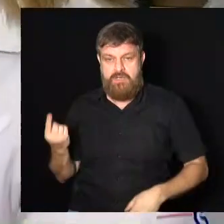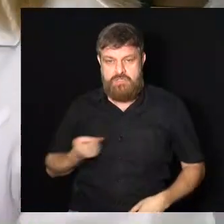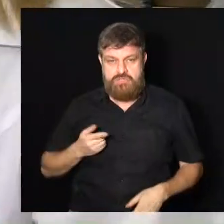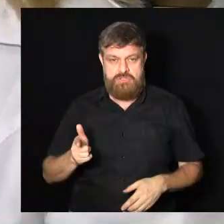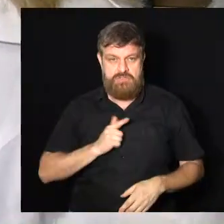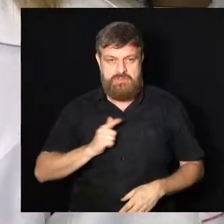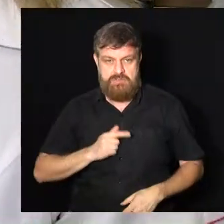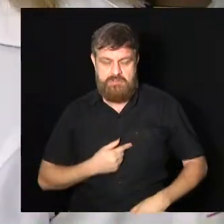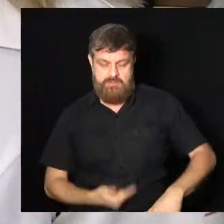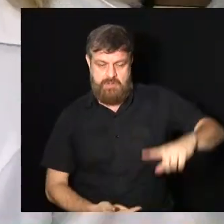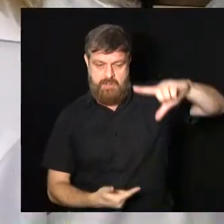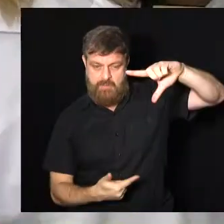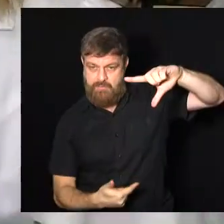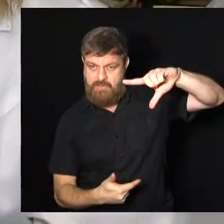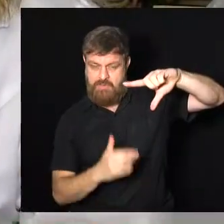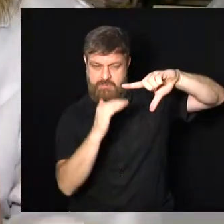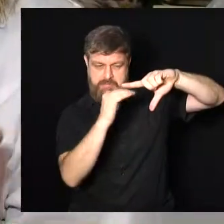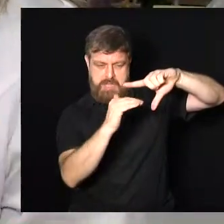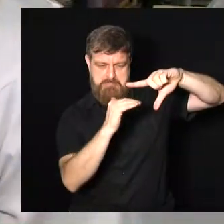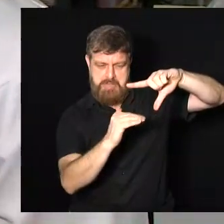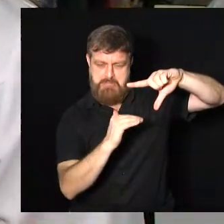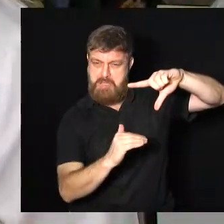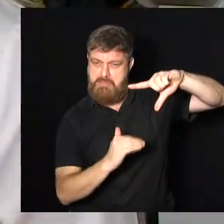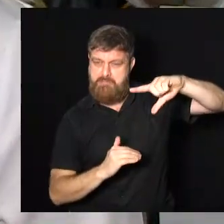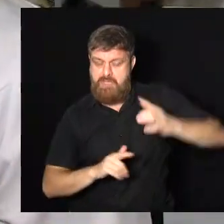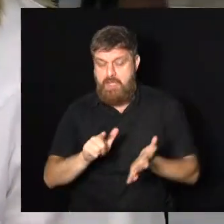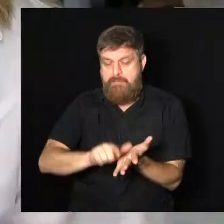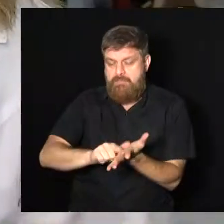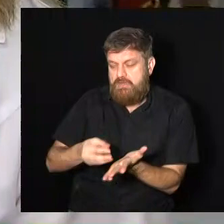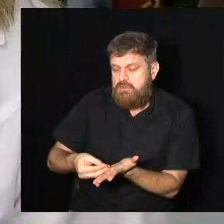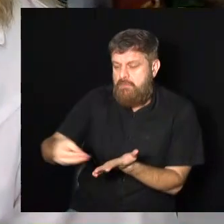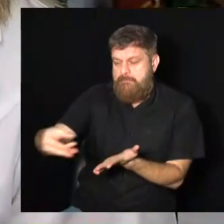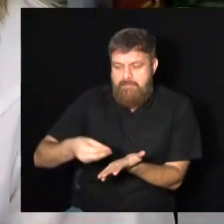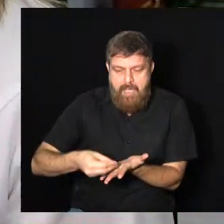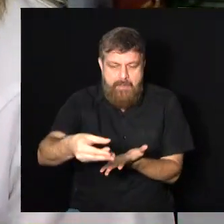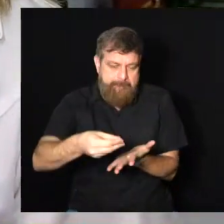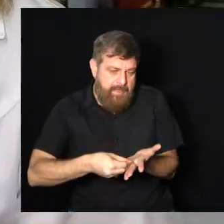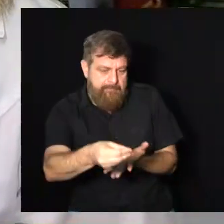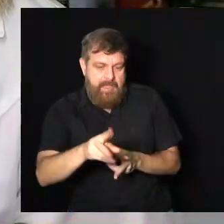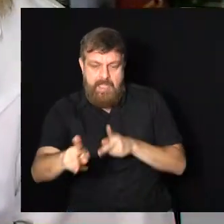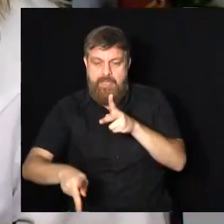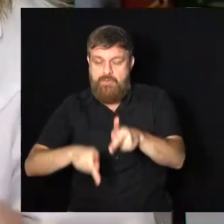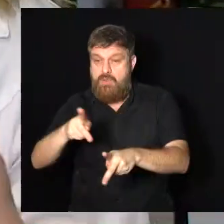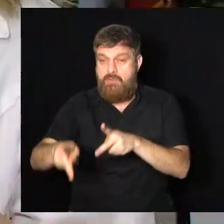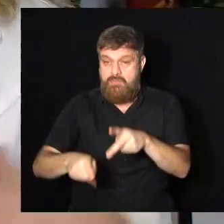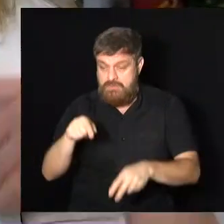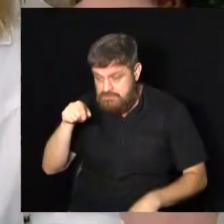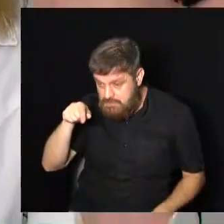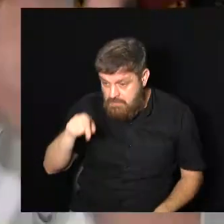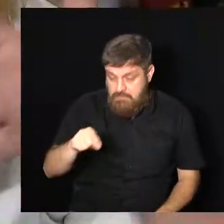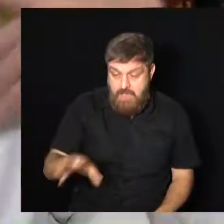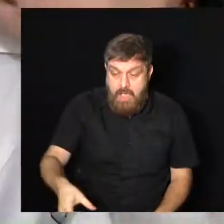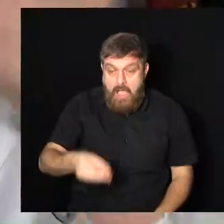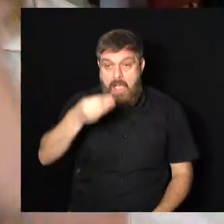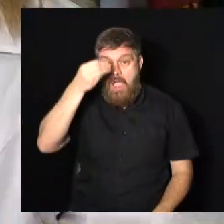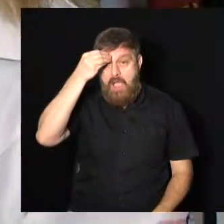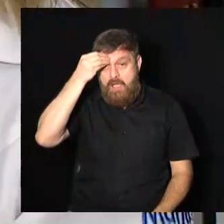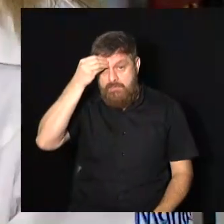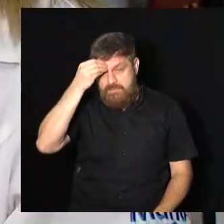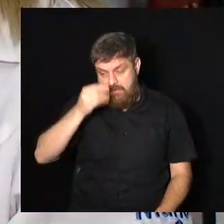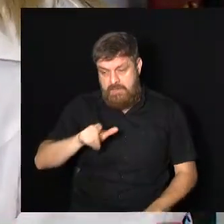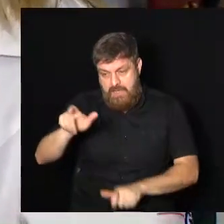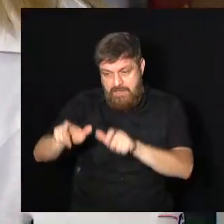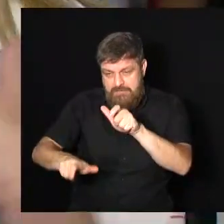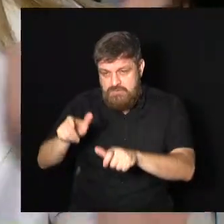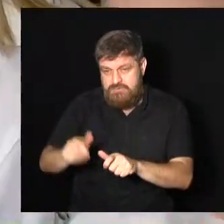de um estande no ambulatório, distribuindo panfletos informativos para a população-alvo, que é uma população que previamente passa